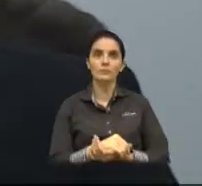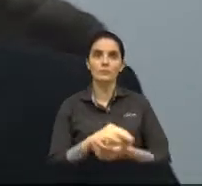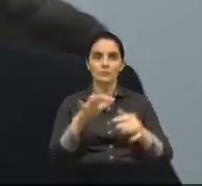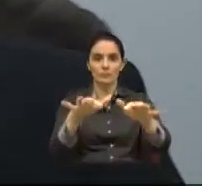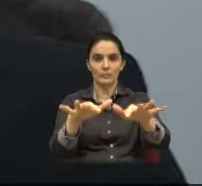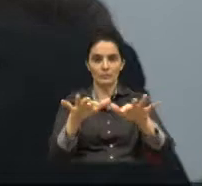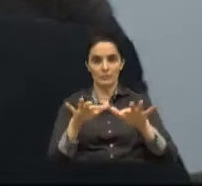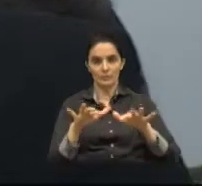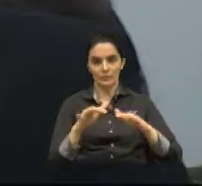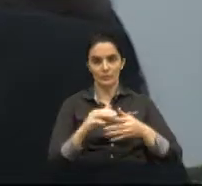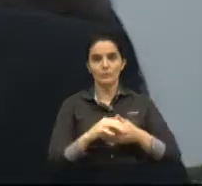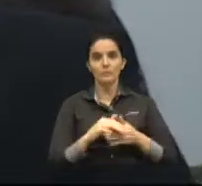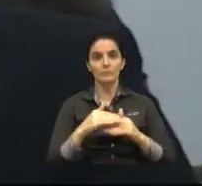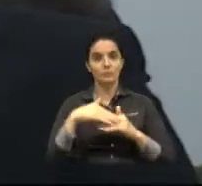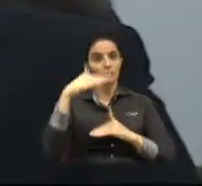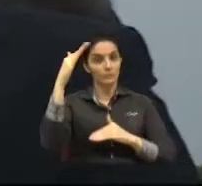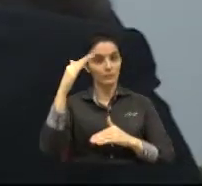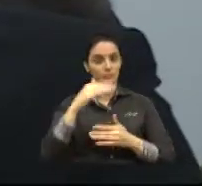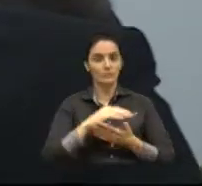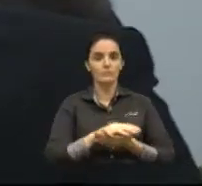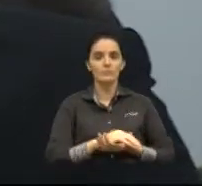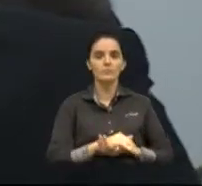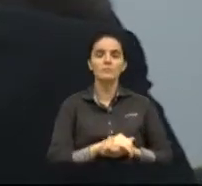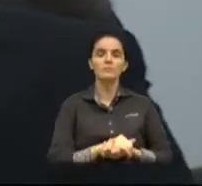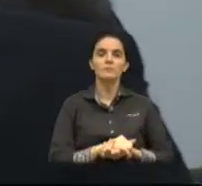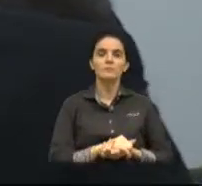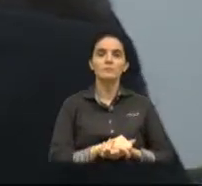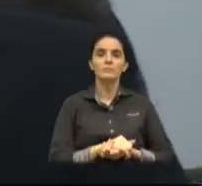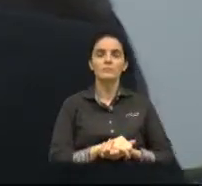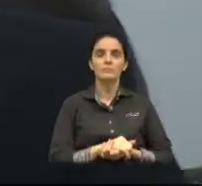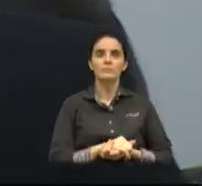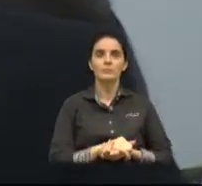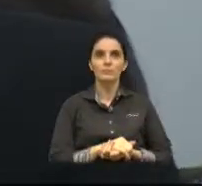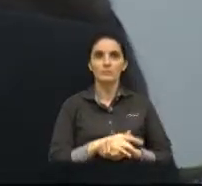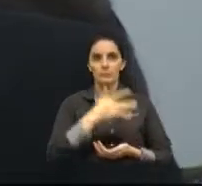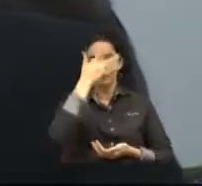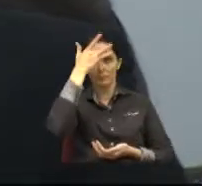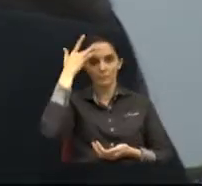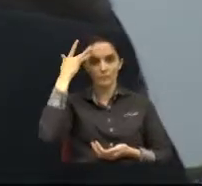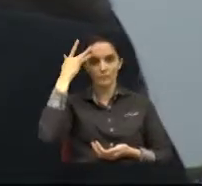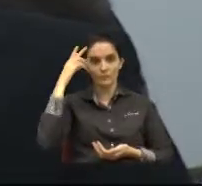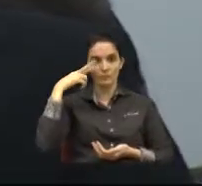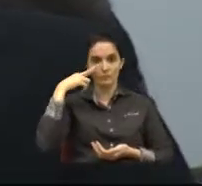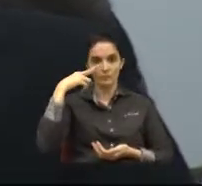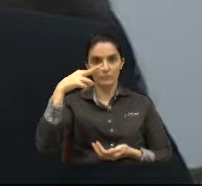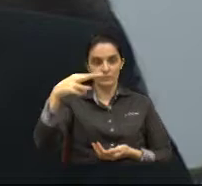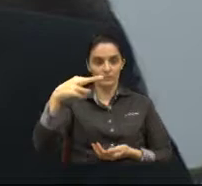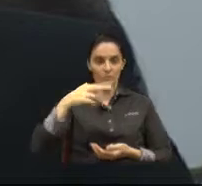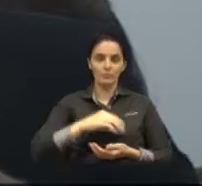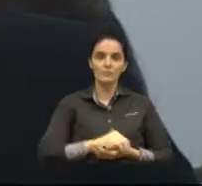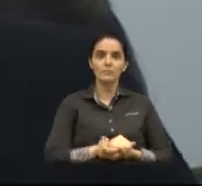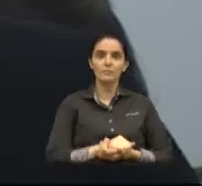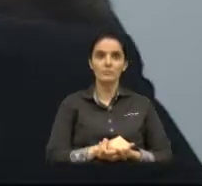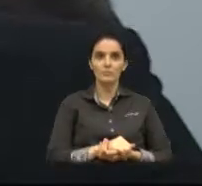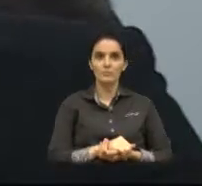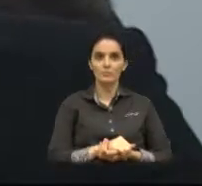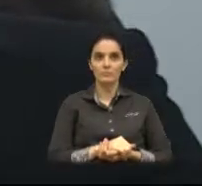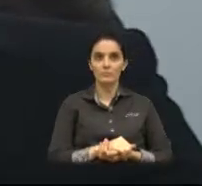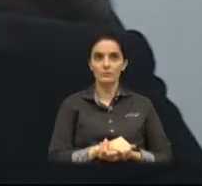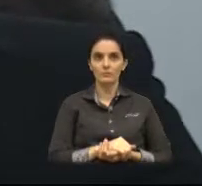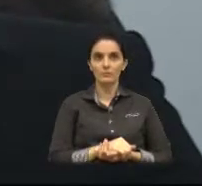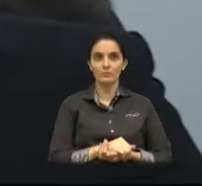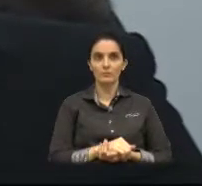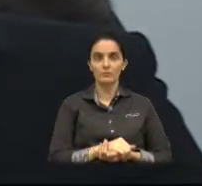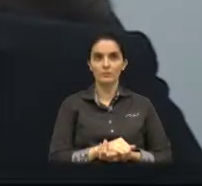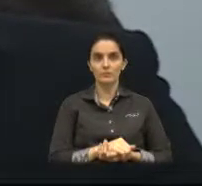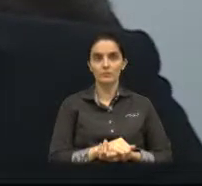maior e que pudesse contemplar o máximo de pessoas vendo esta homenagem, né, falar sobre o Dia